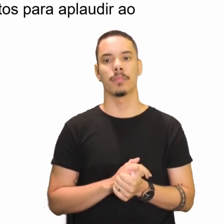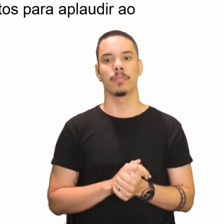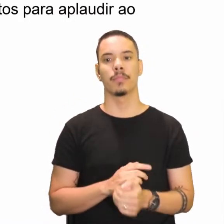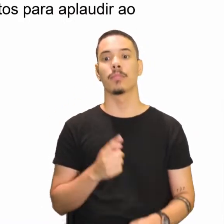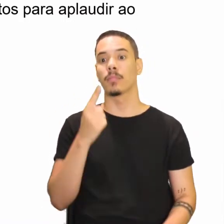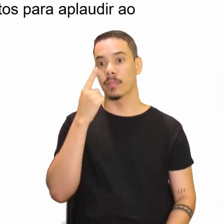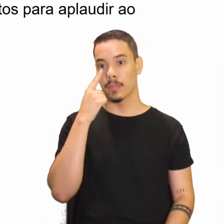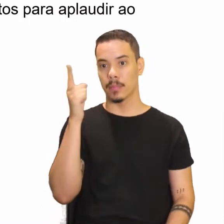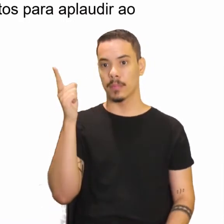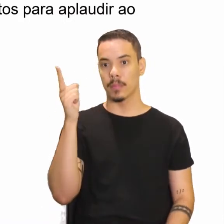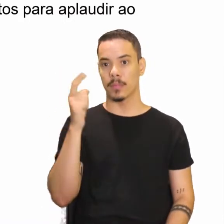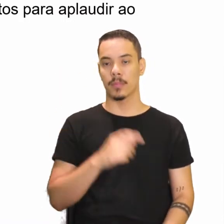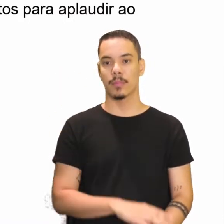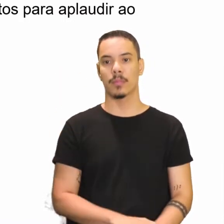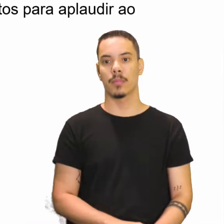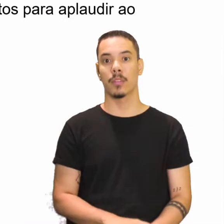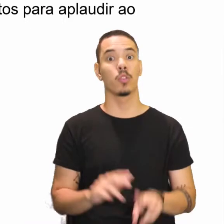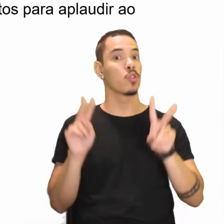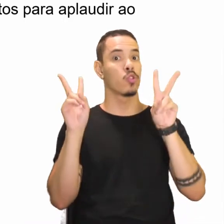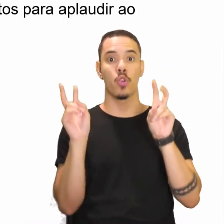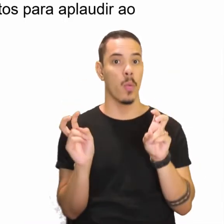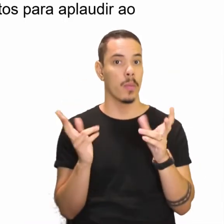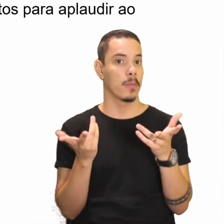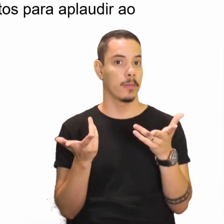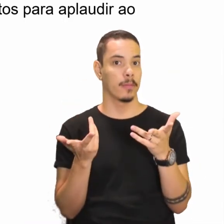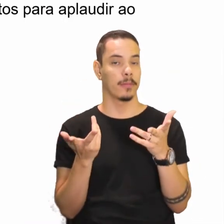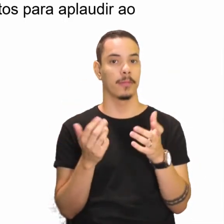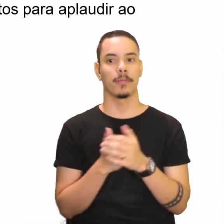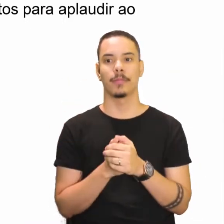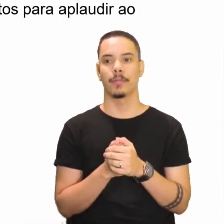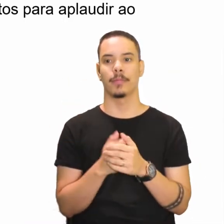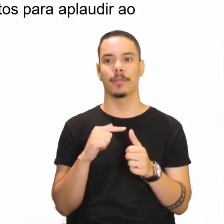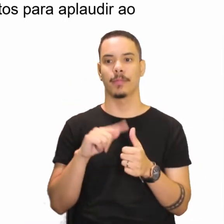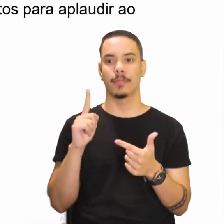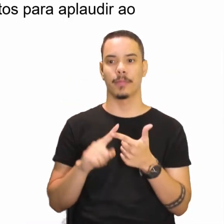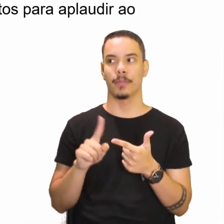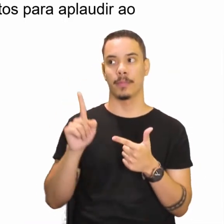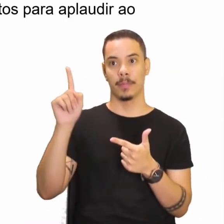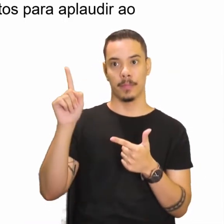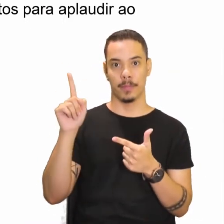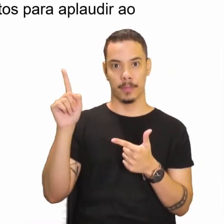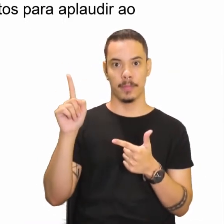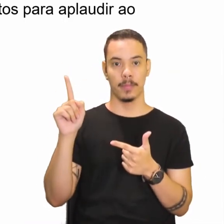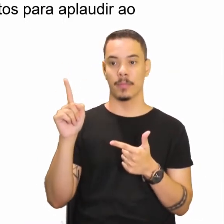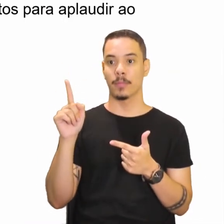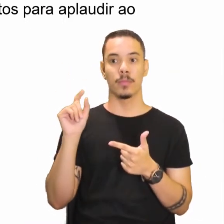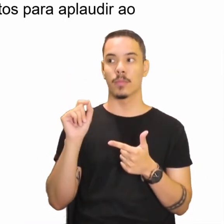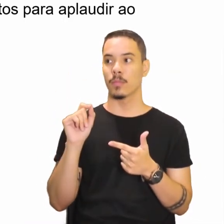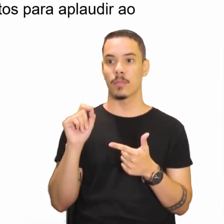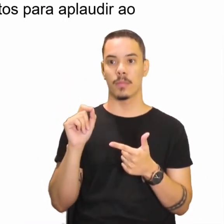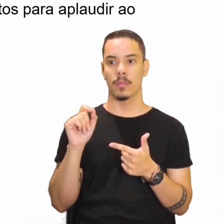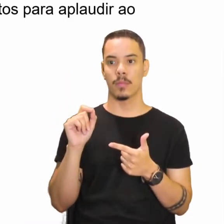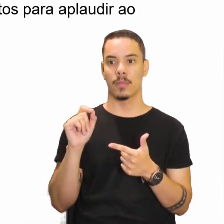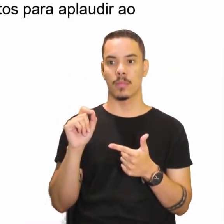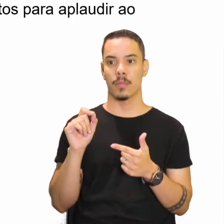daqui, indica sobre, que é assunto. Aqui, vamos dizer que